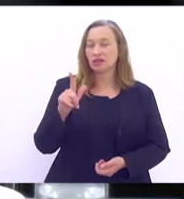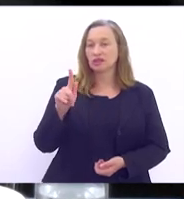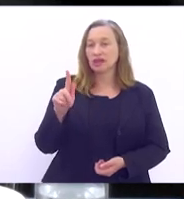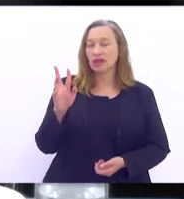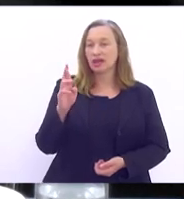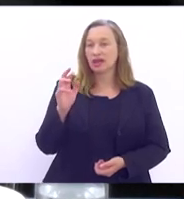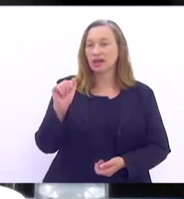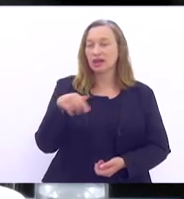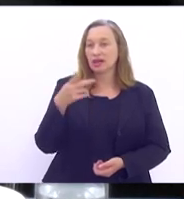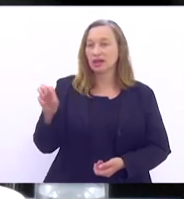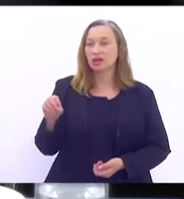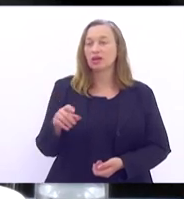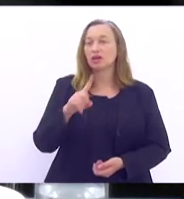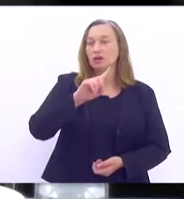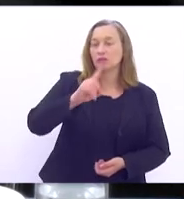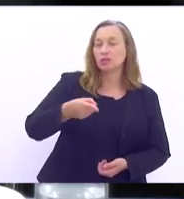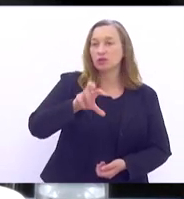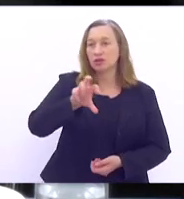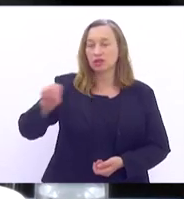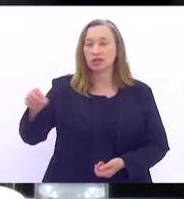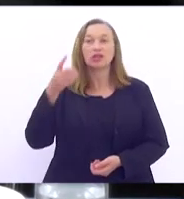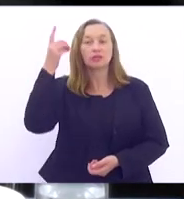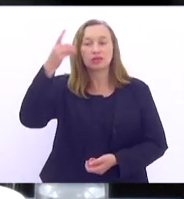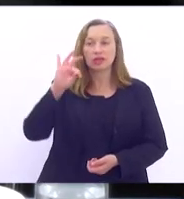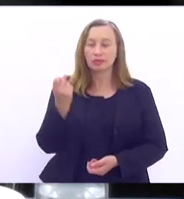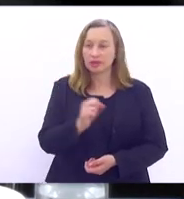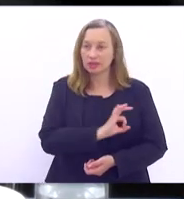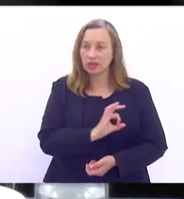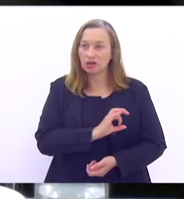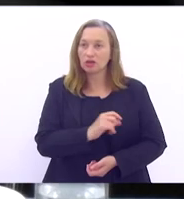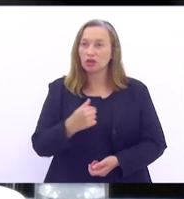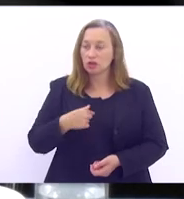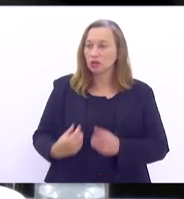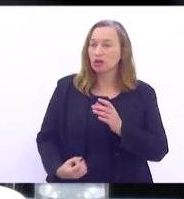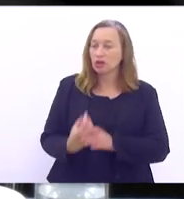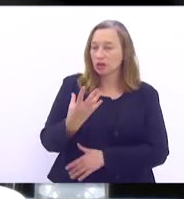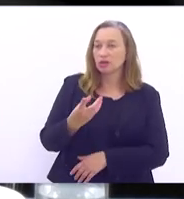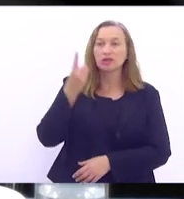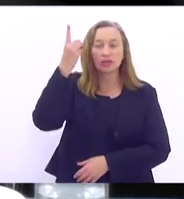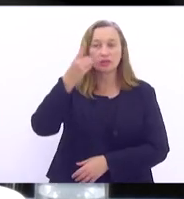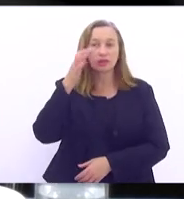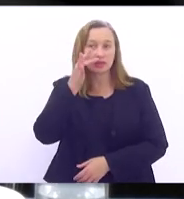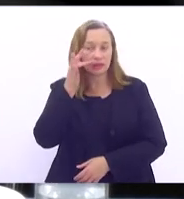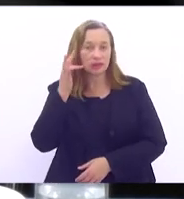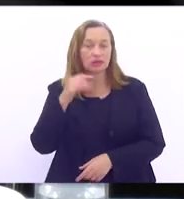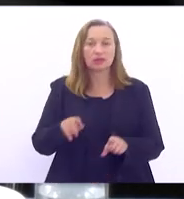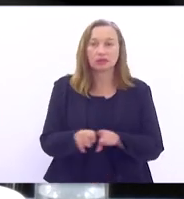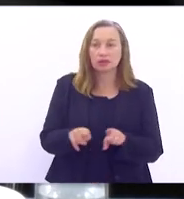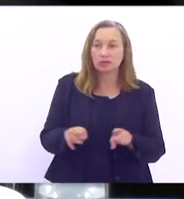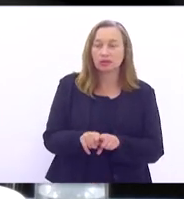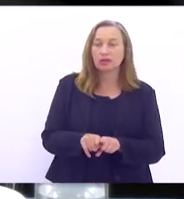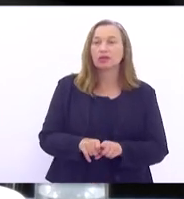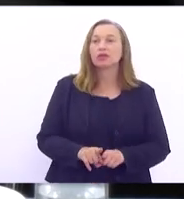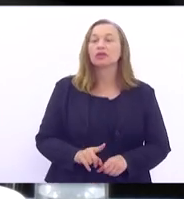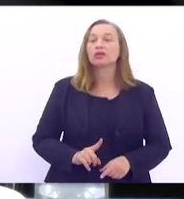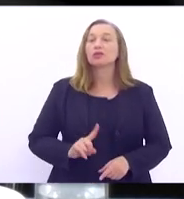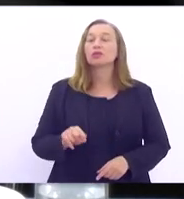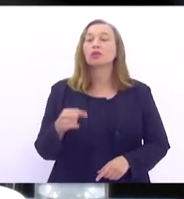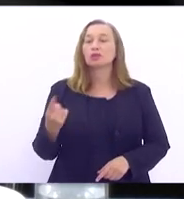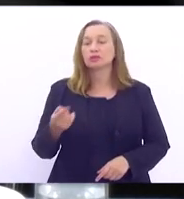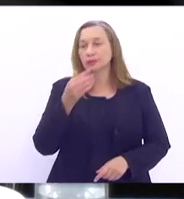por acaso, é da deputada Marta Rocha, eu sou coautor, deputado Serafini também, é a posterior a